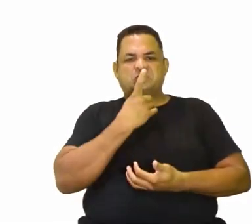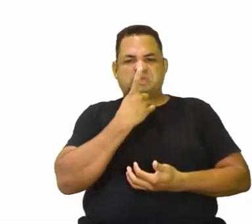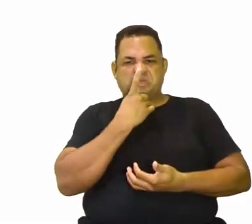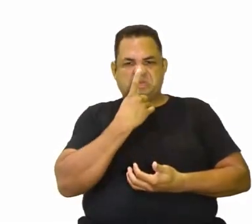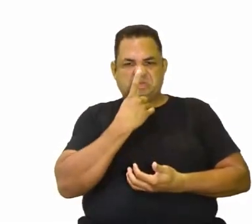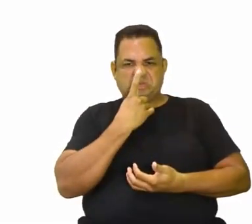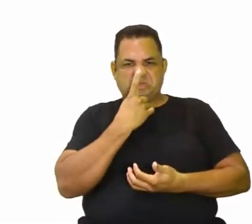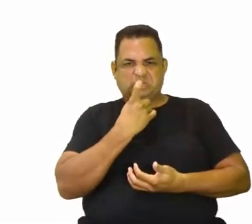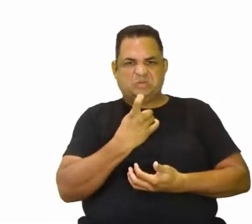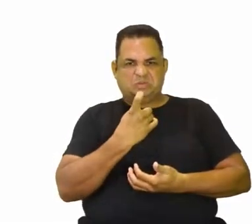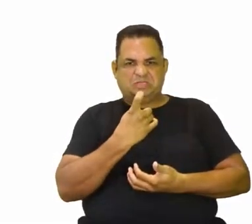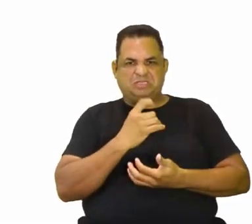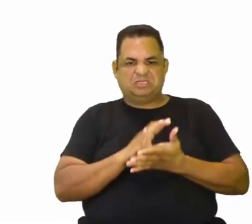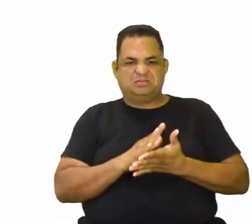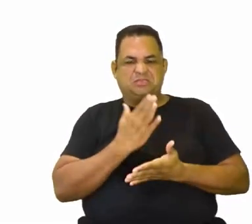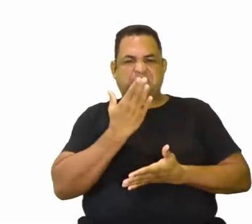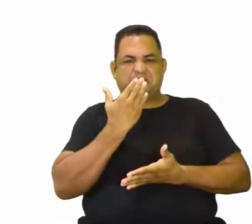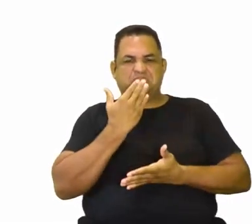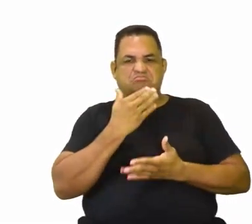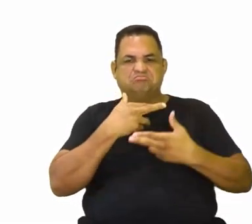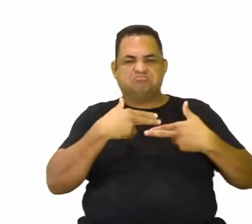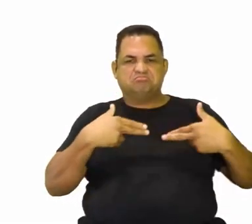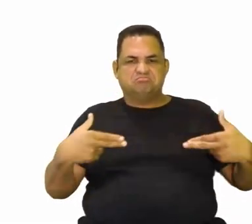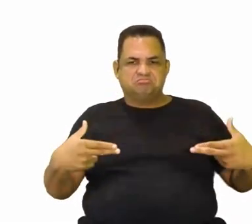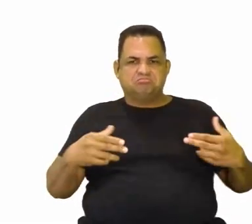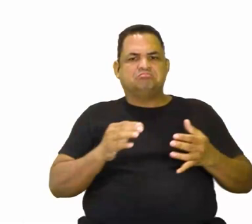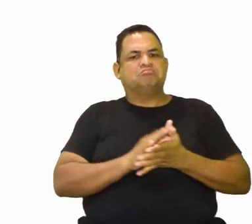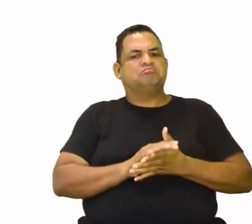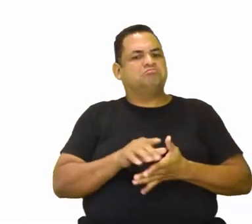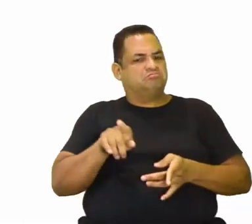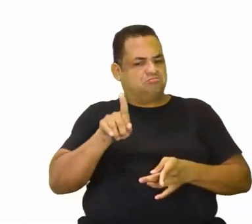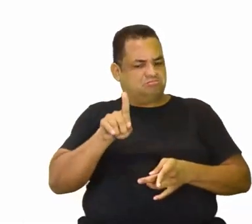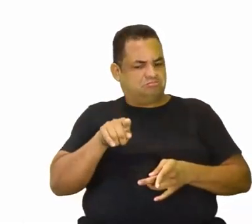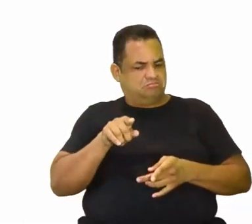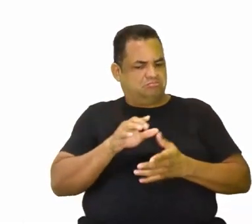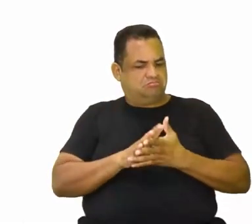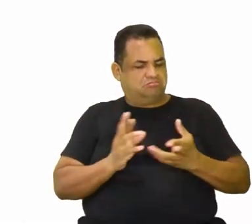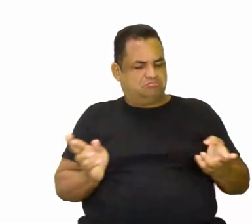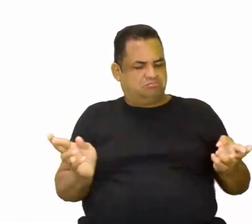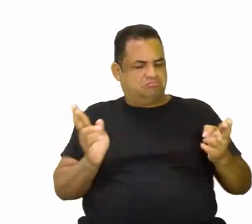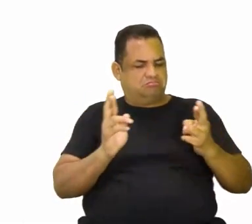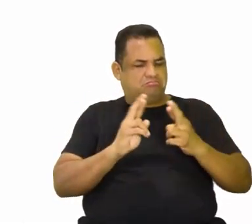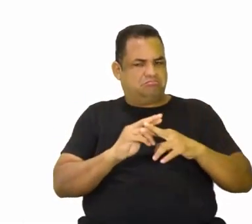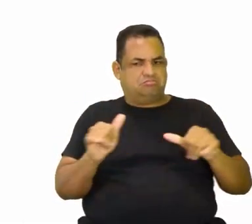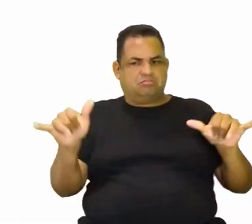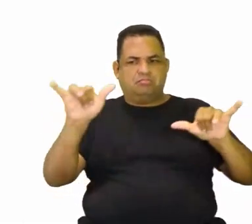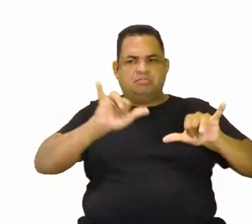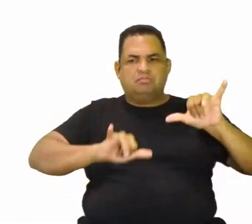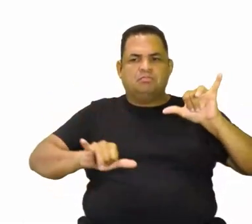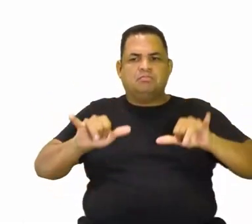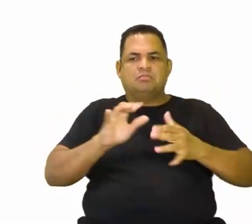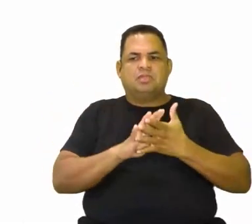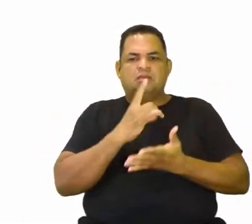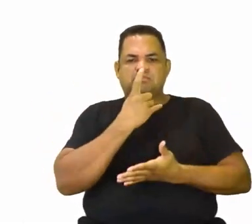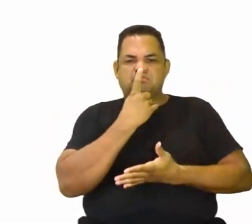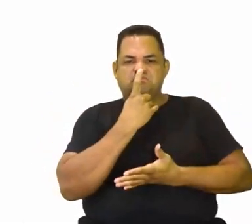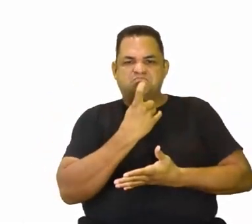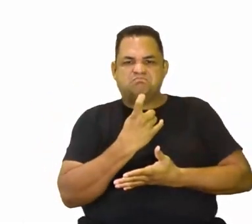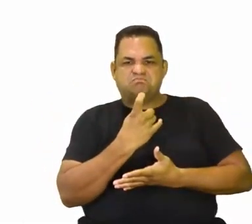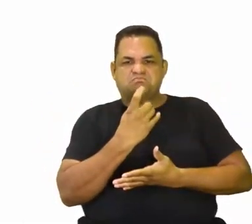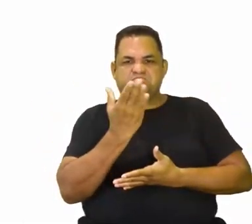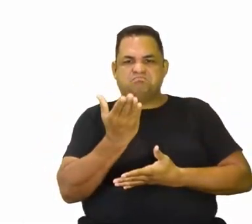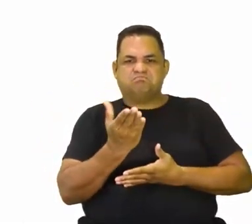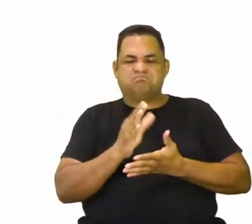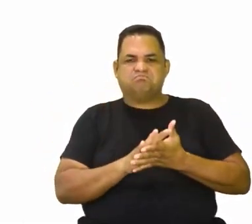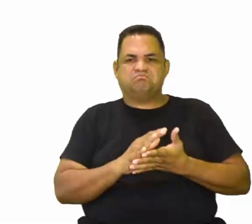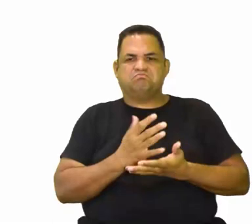apodrecimento dos alimentos. Aí você deve pensar, mas é uma reação química? É uma reação química. Apodrecimento de todo e